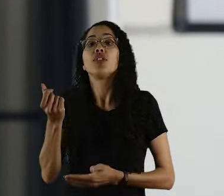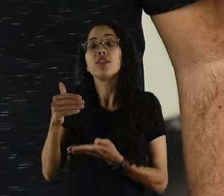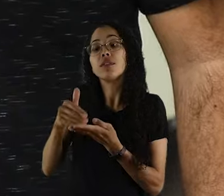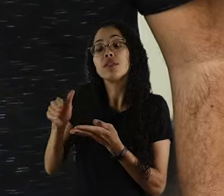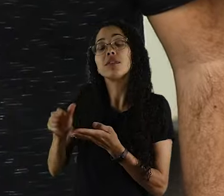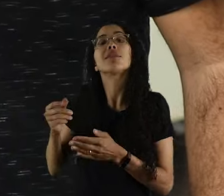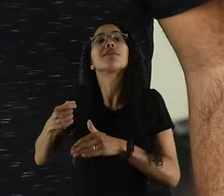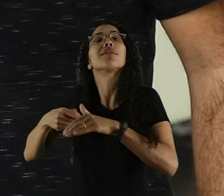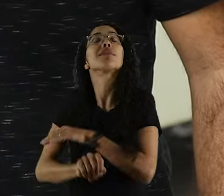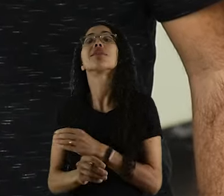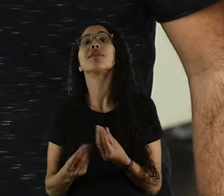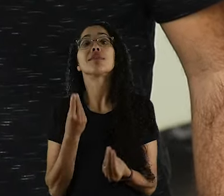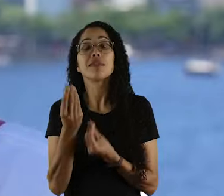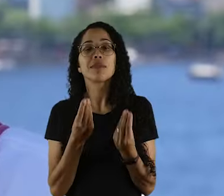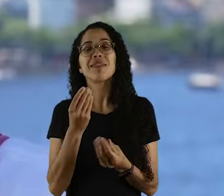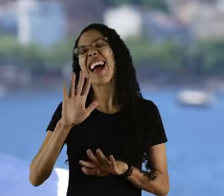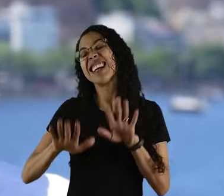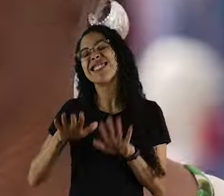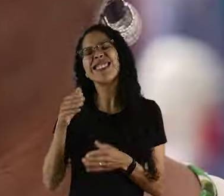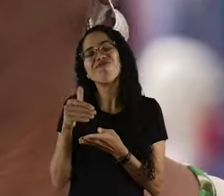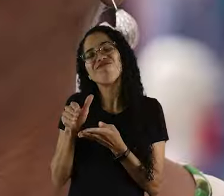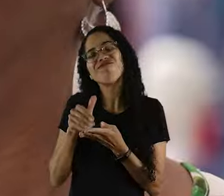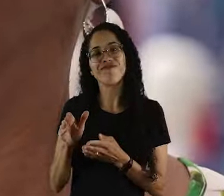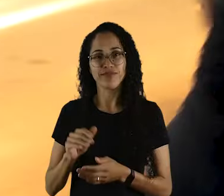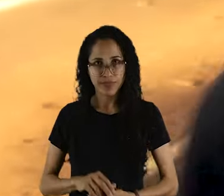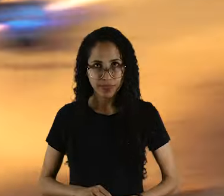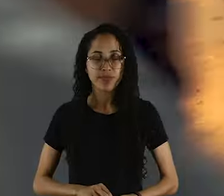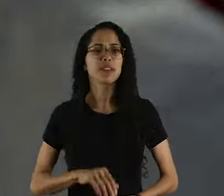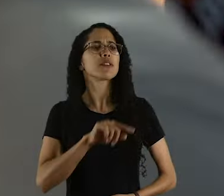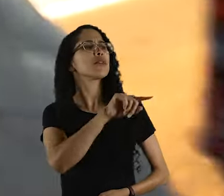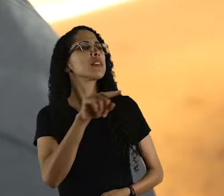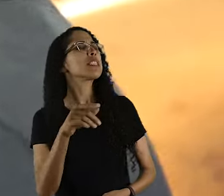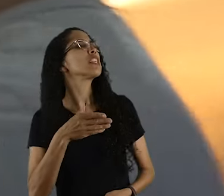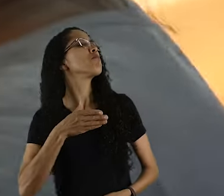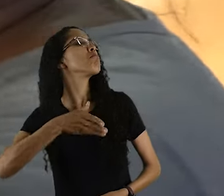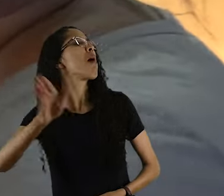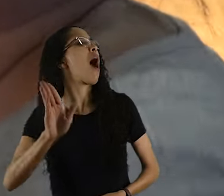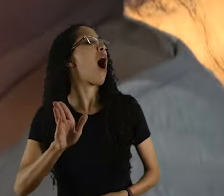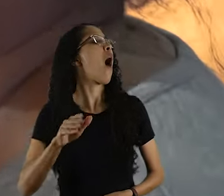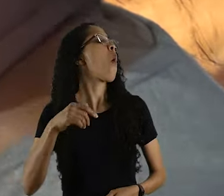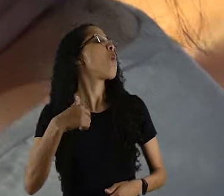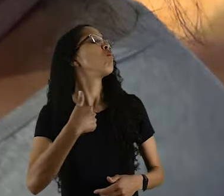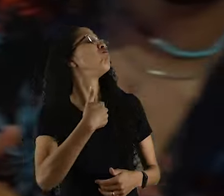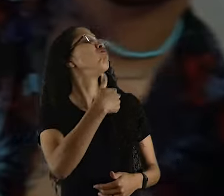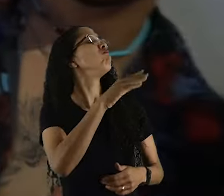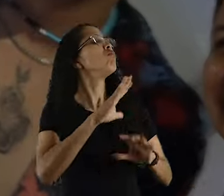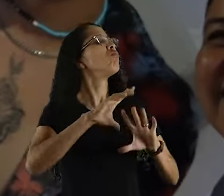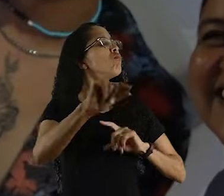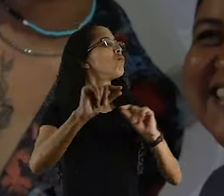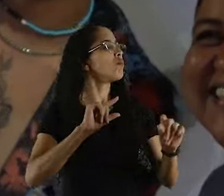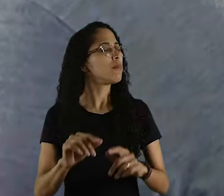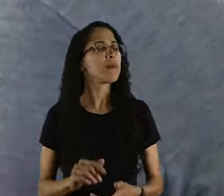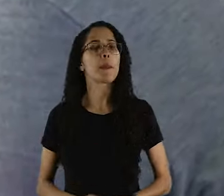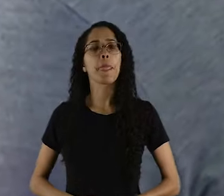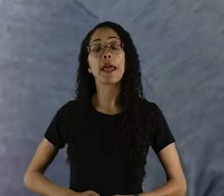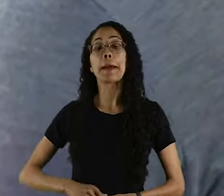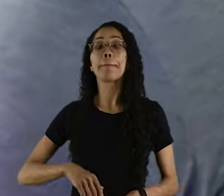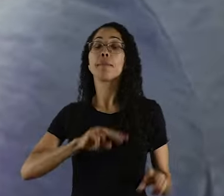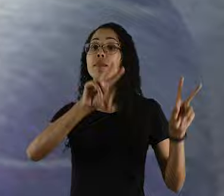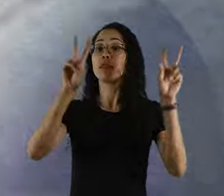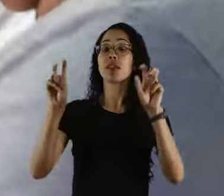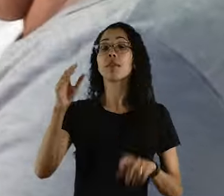sobra. Aquele que sobra mesmo que de vez em quando. Vocês estão só de passagem, eu vou ficar aí na cidade. A ideia é